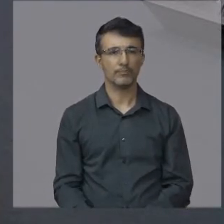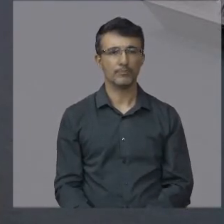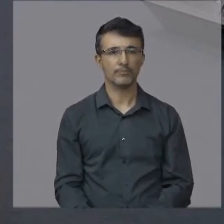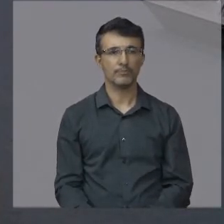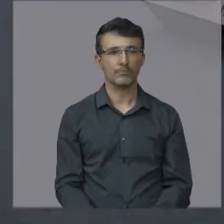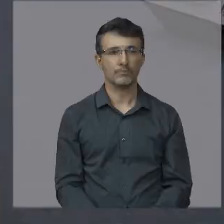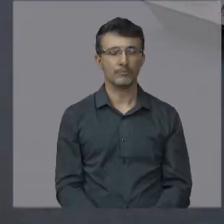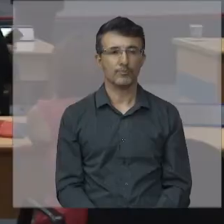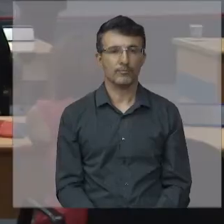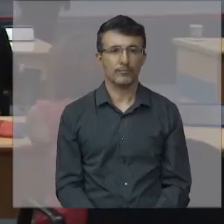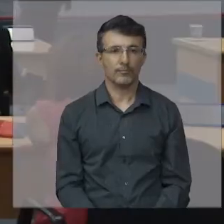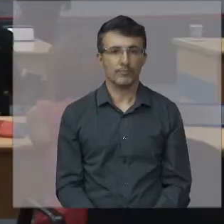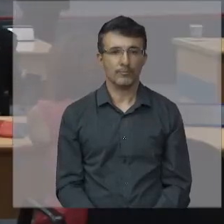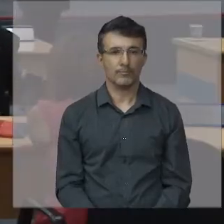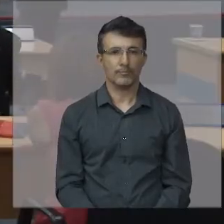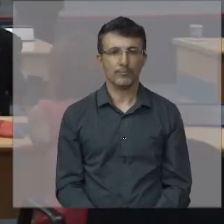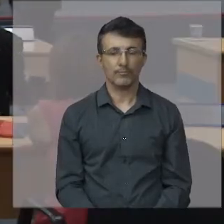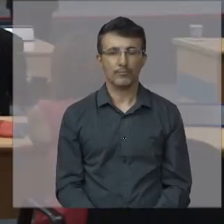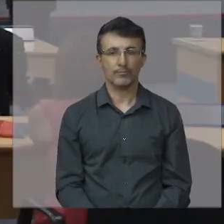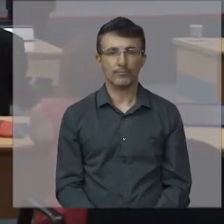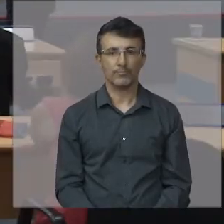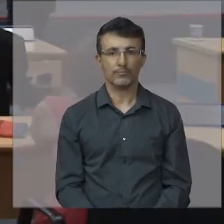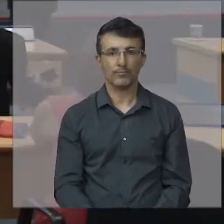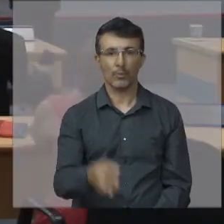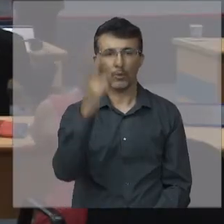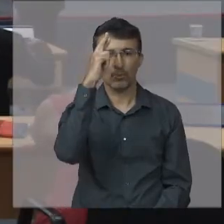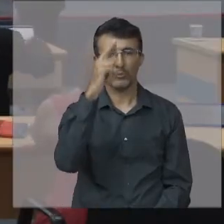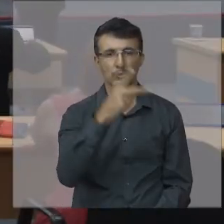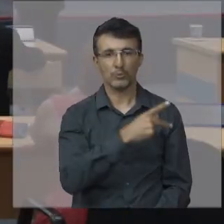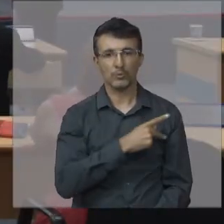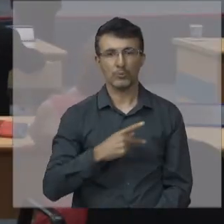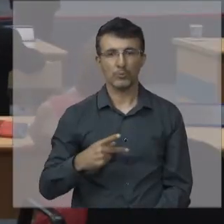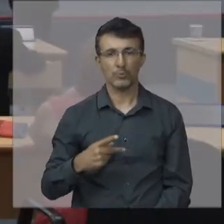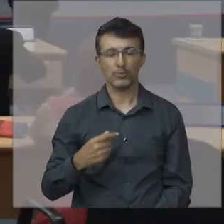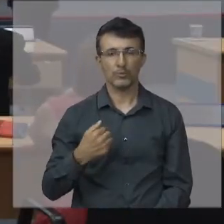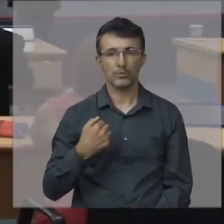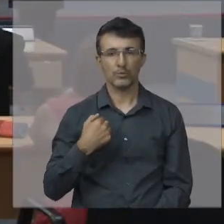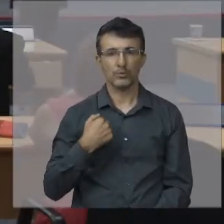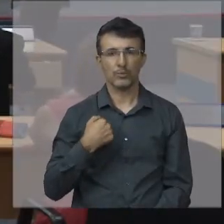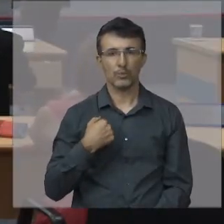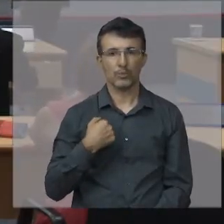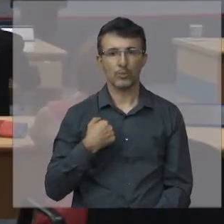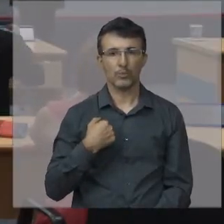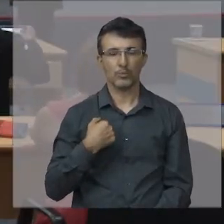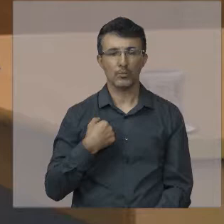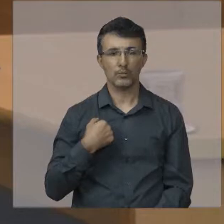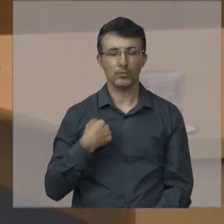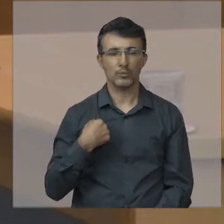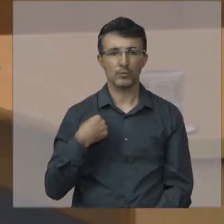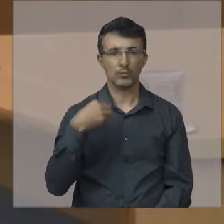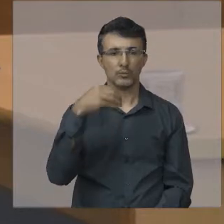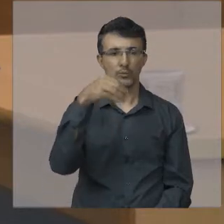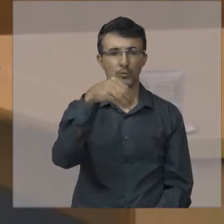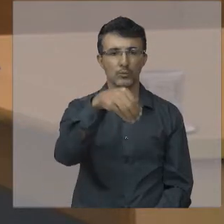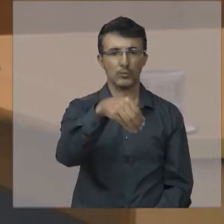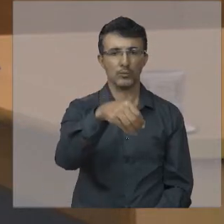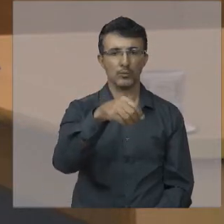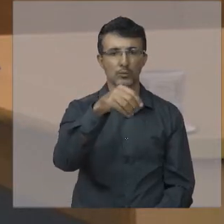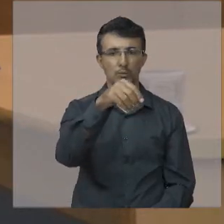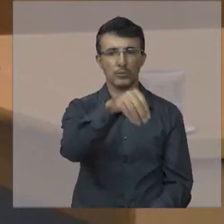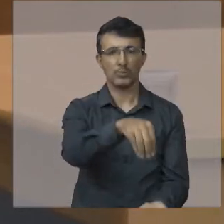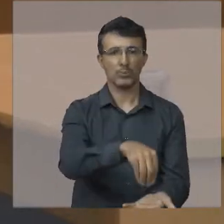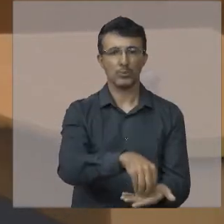Senhor presidente, Robertinho da Padaria, gostaria de colocar o meu nome à disposição desse plenário para o cargo de